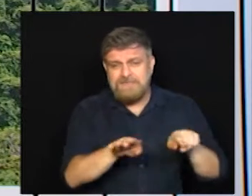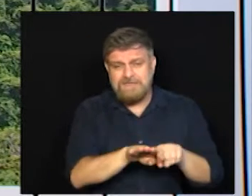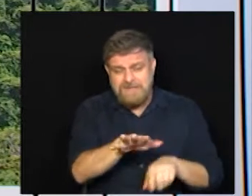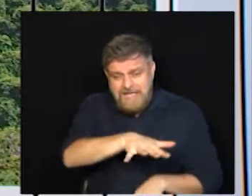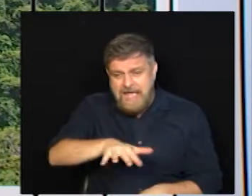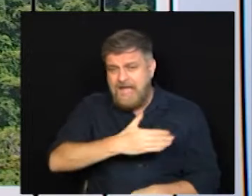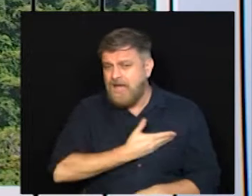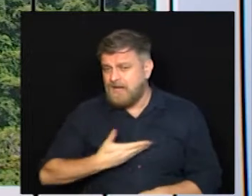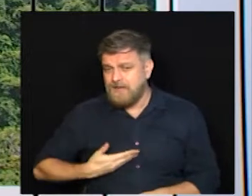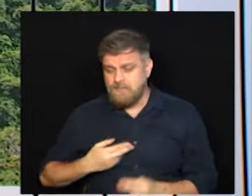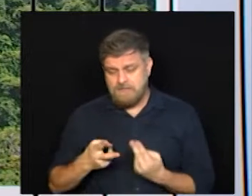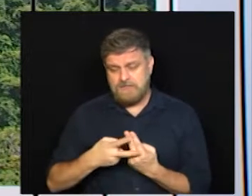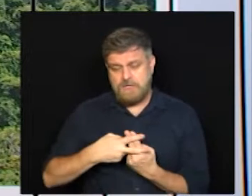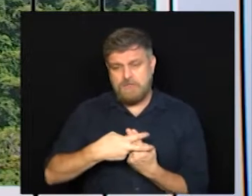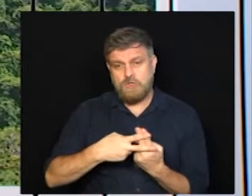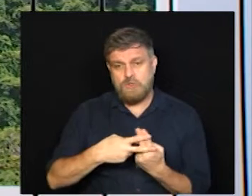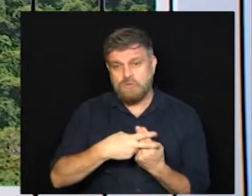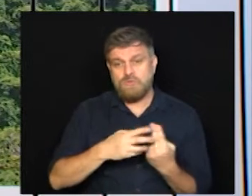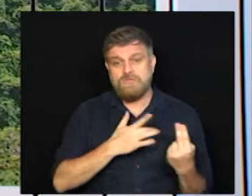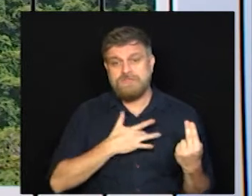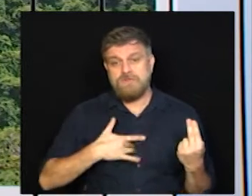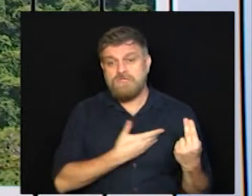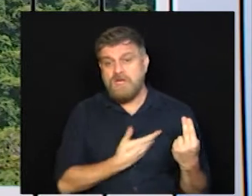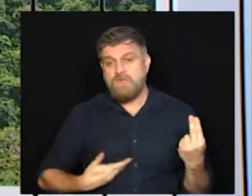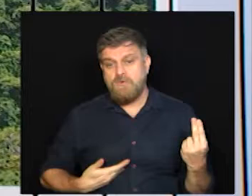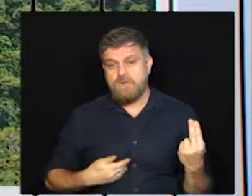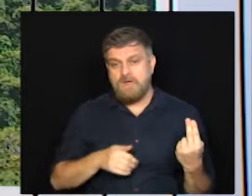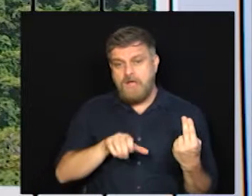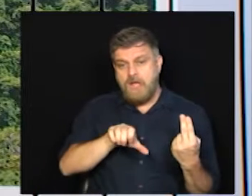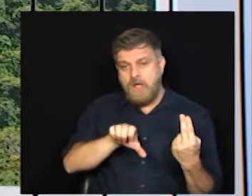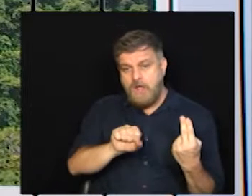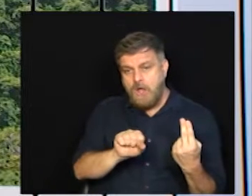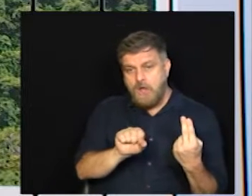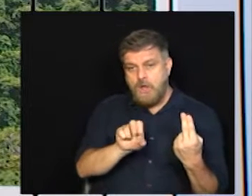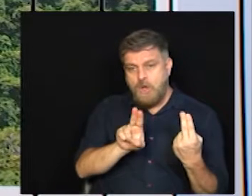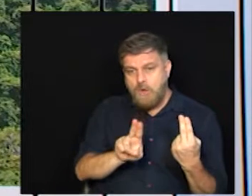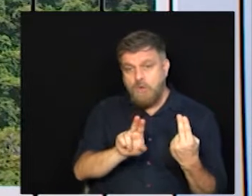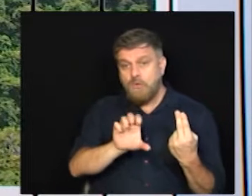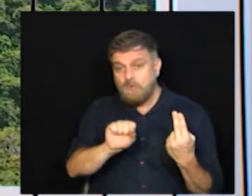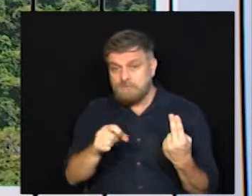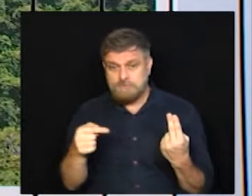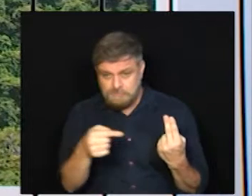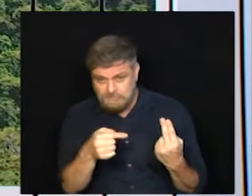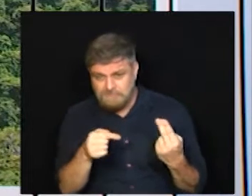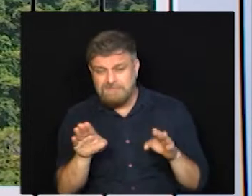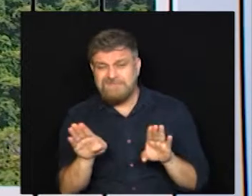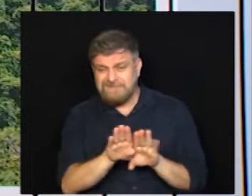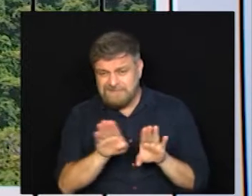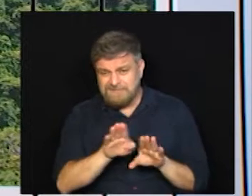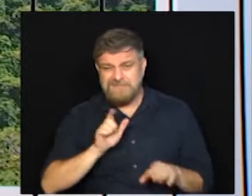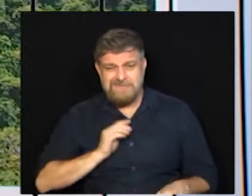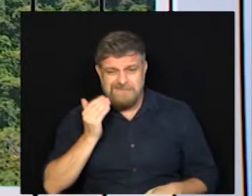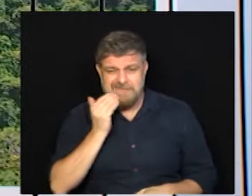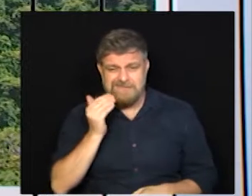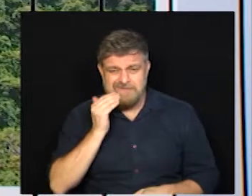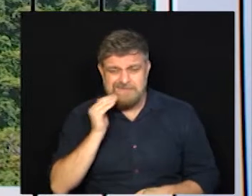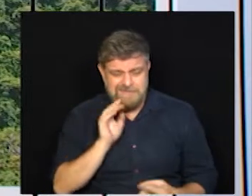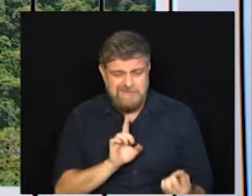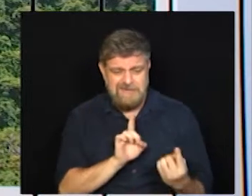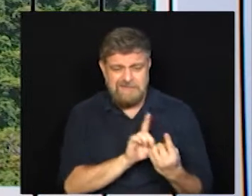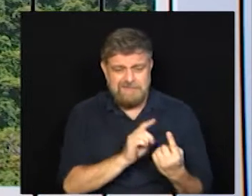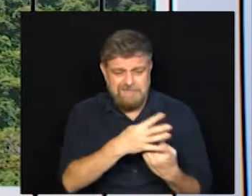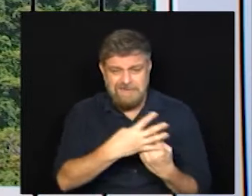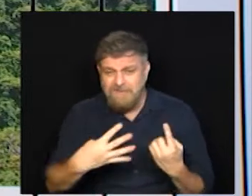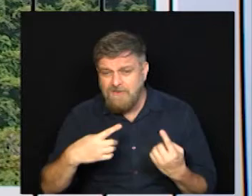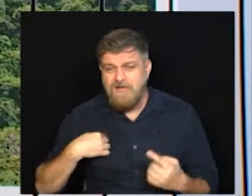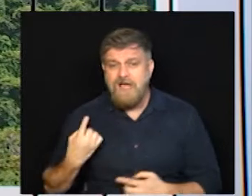públicos do SUS, por exemplo. E uma das violências que a gente tem, que a gente vem tentando evitar, é a